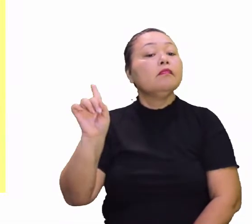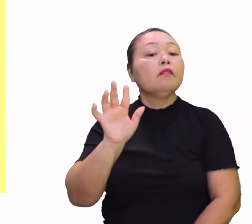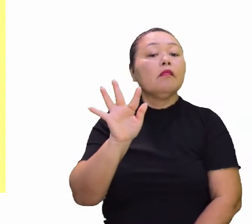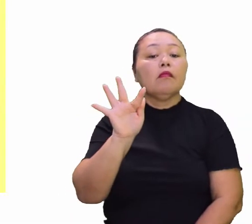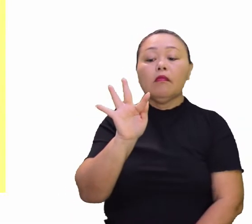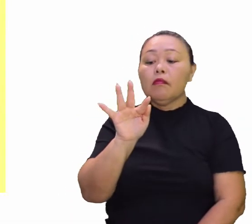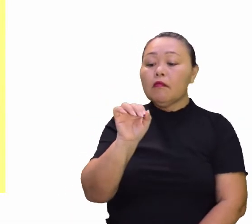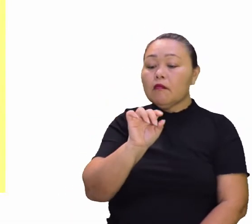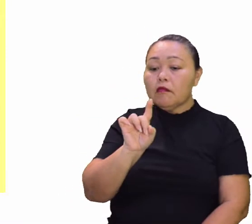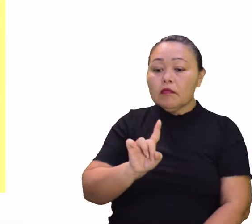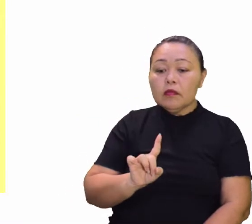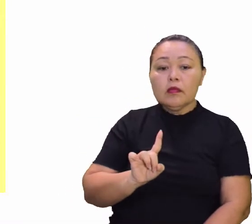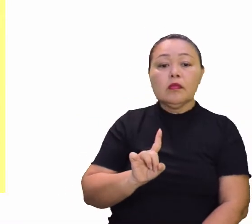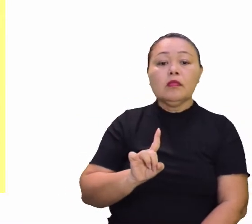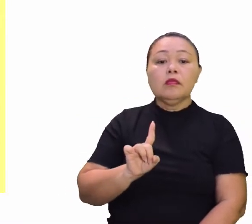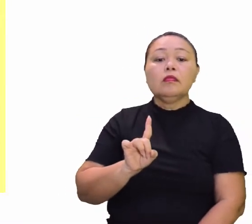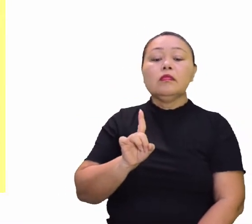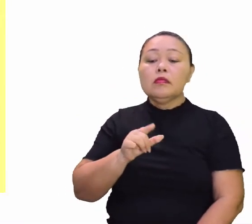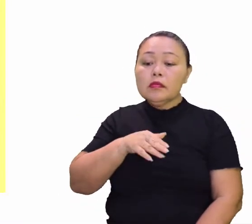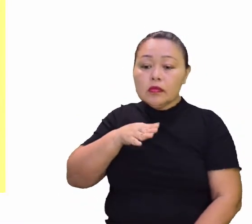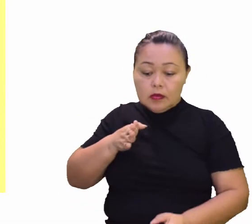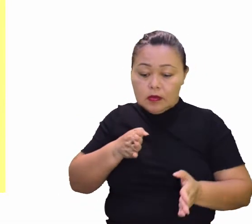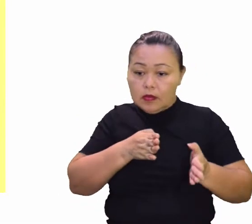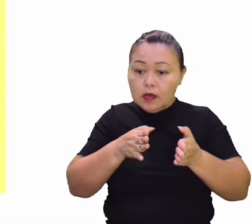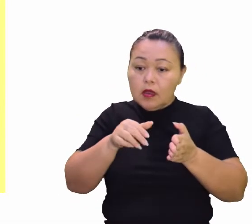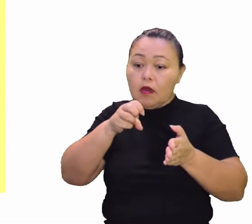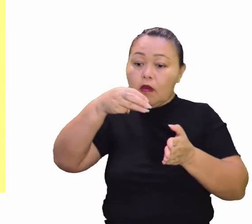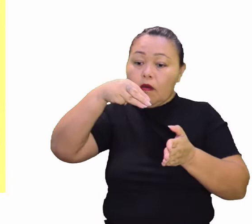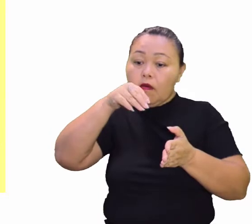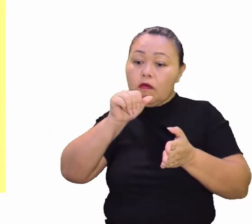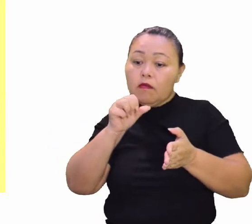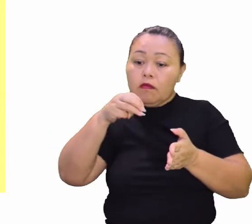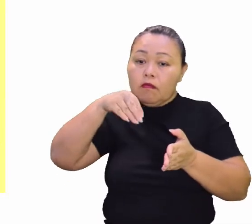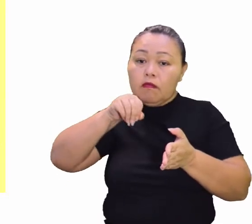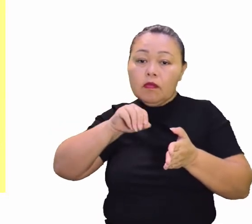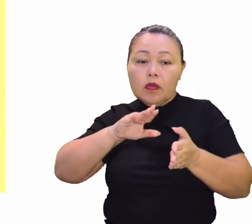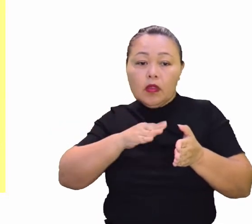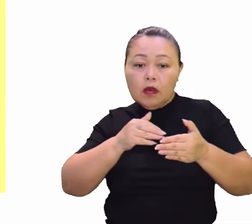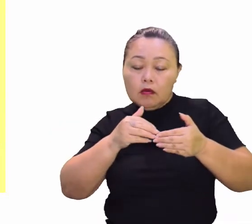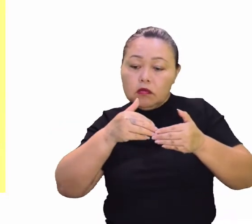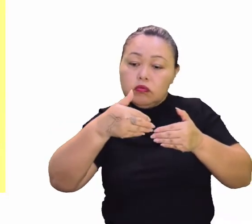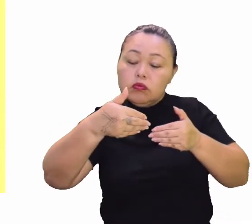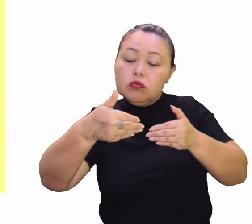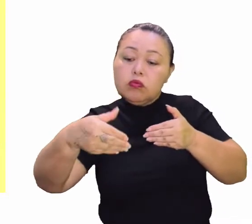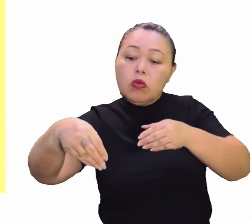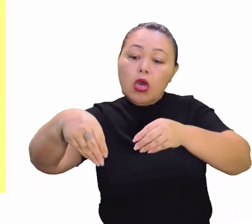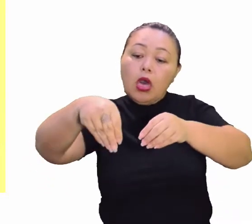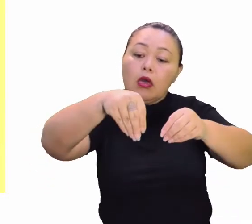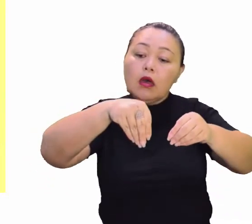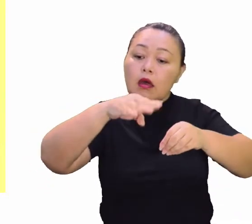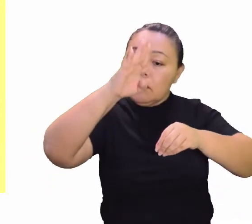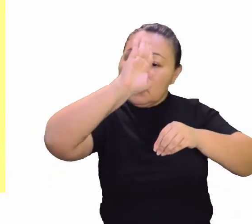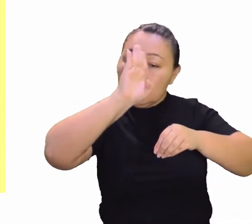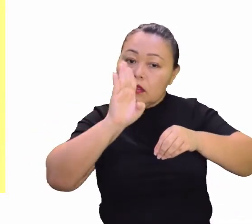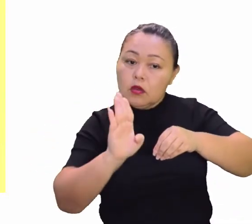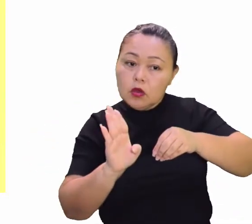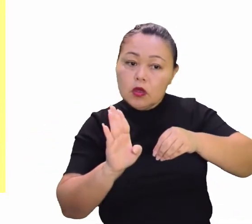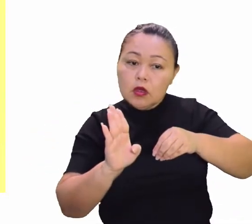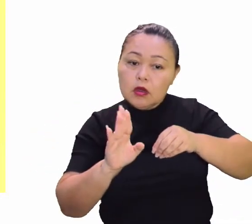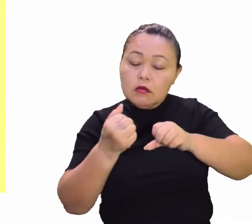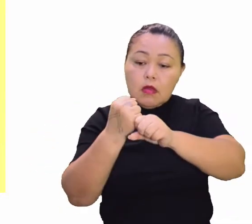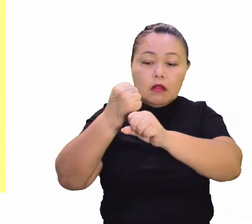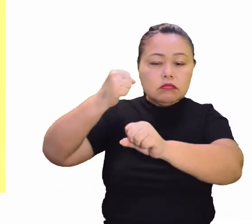Tem a sua foz no Rio Mamoré, quando esse ingressa em território brasileiro. A